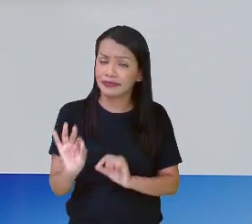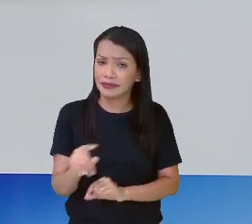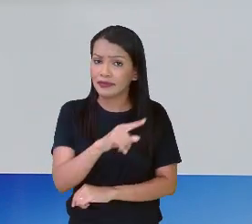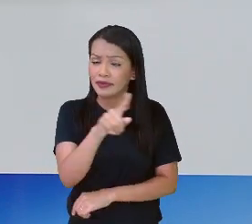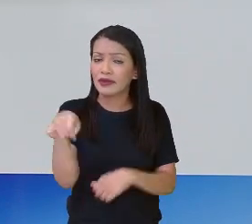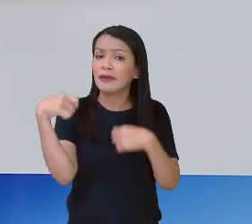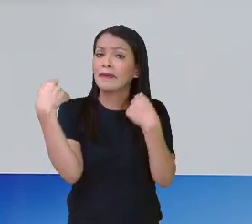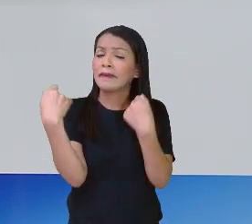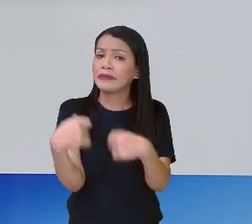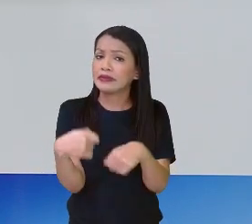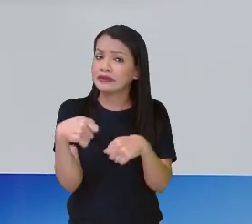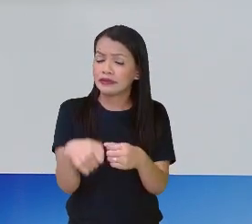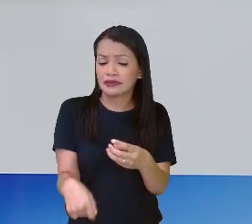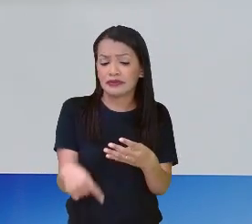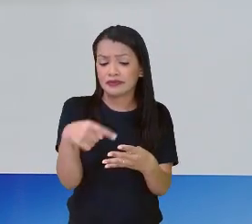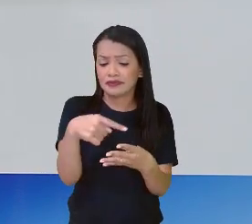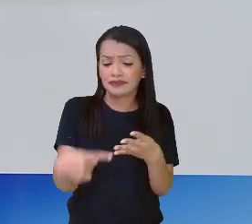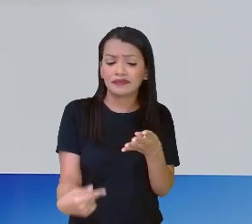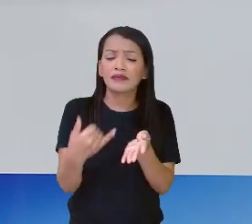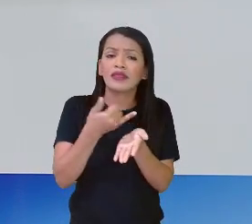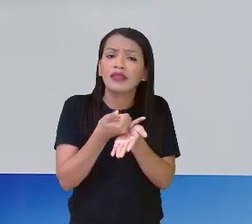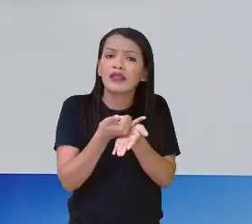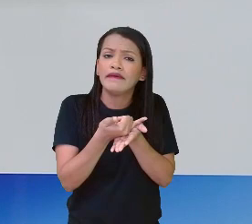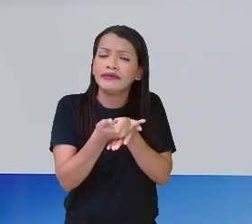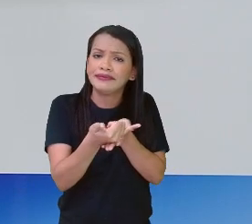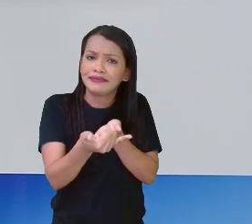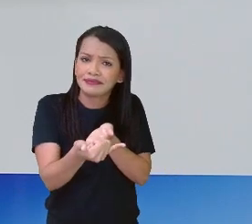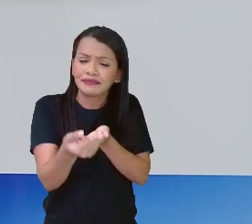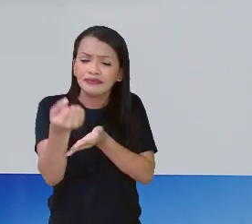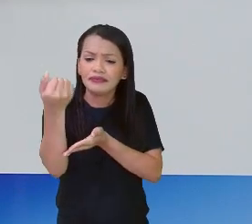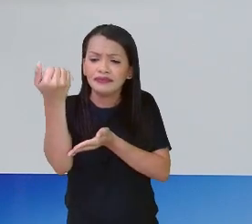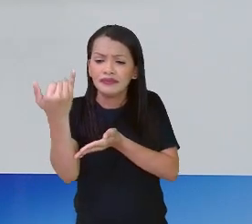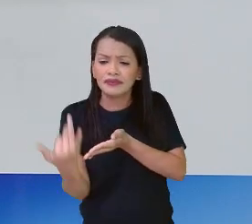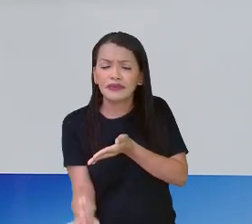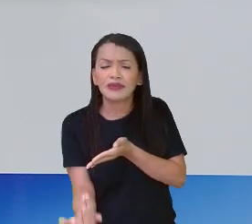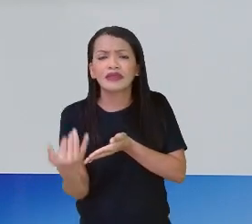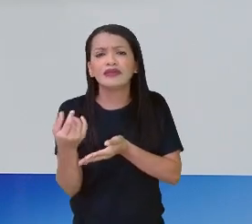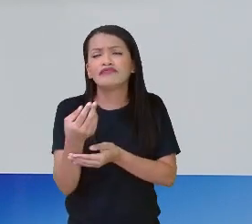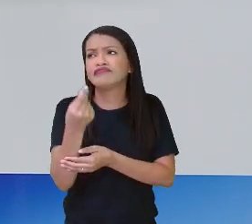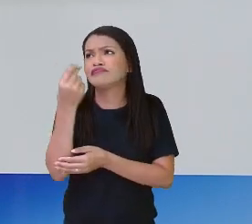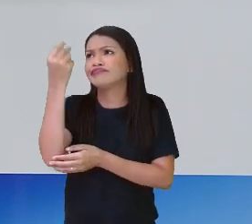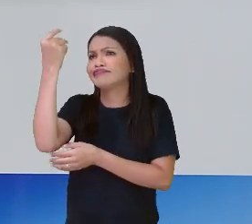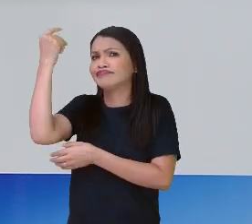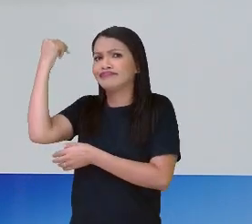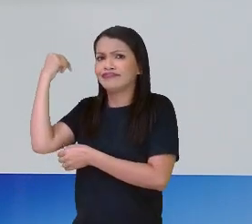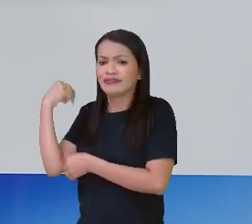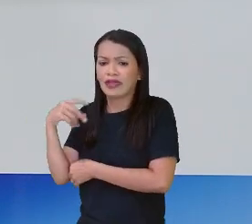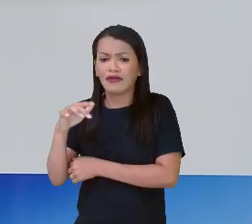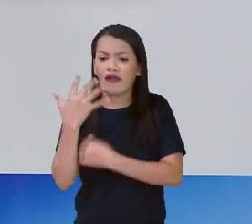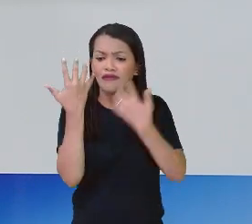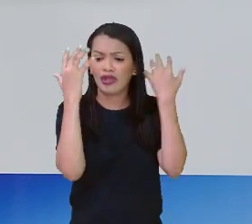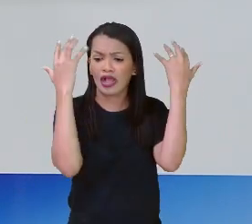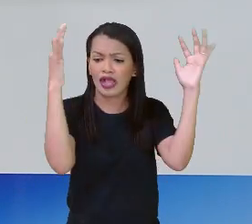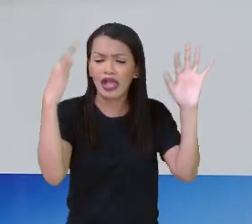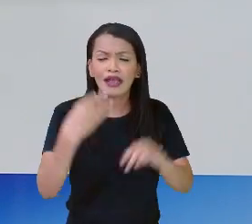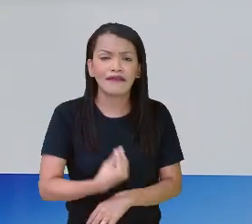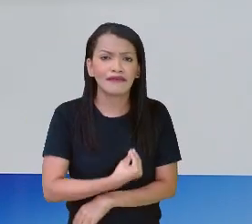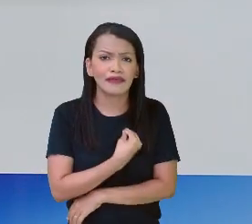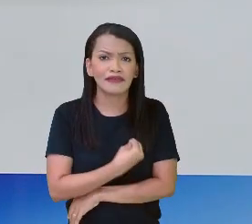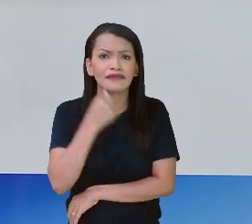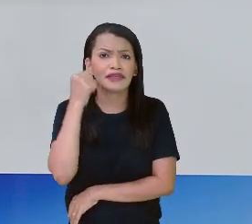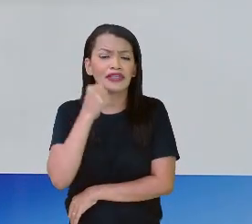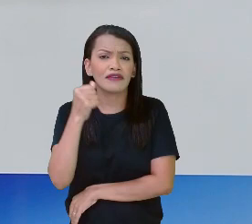Você precisa, na introdução do seu conto, era uma vez numa floresta onde vivia uma menina